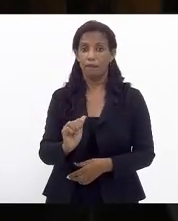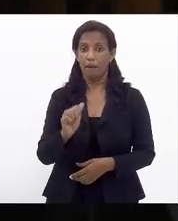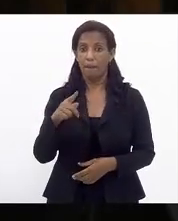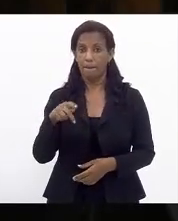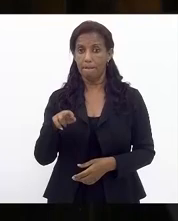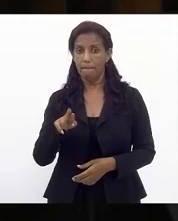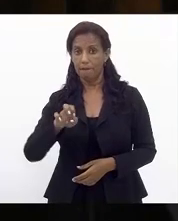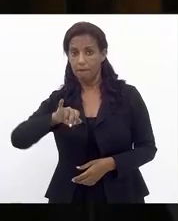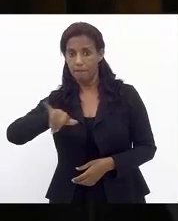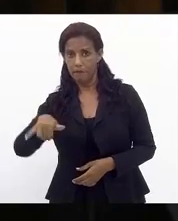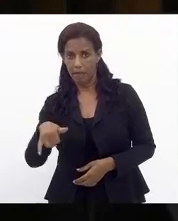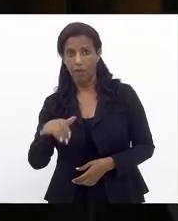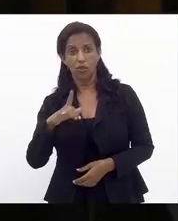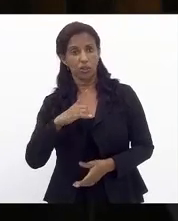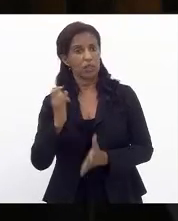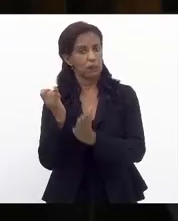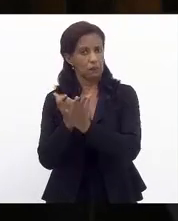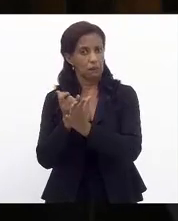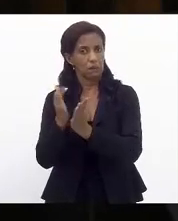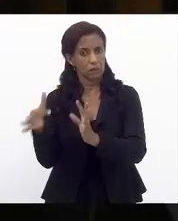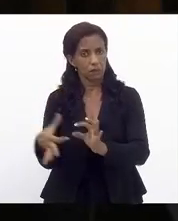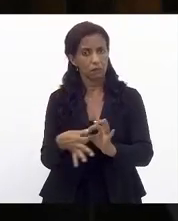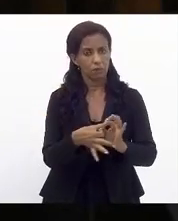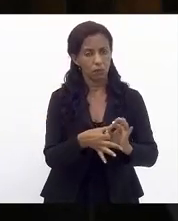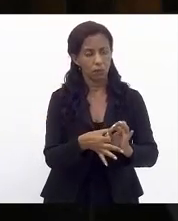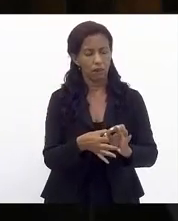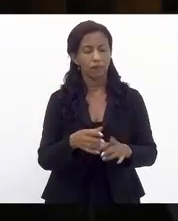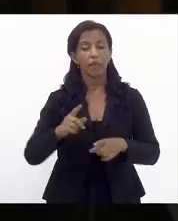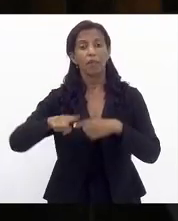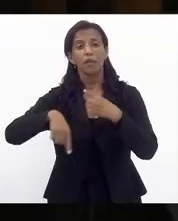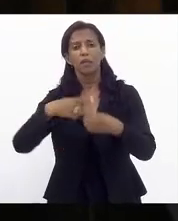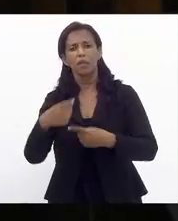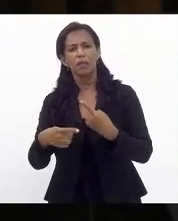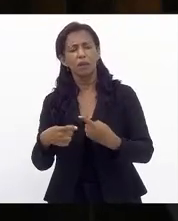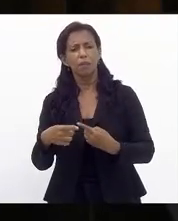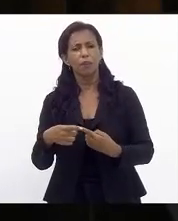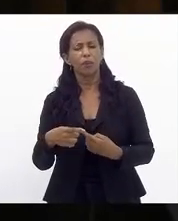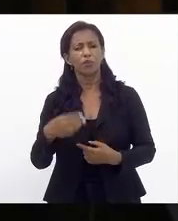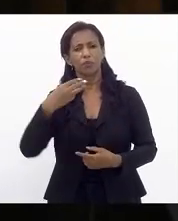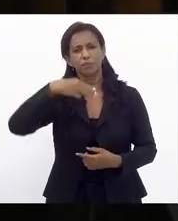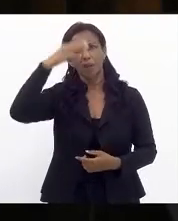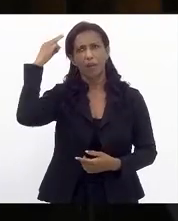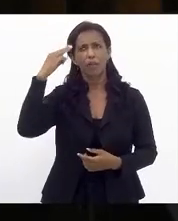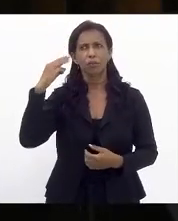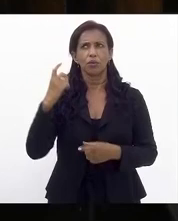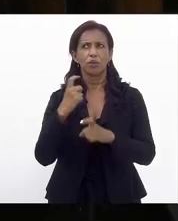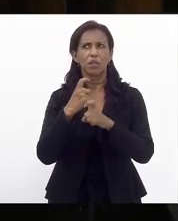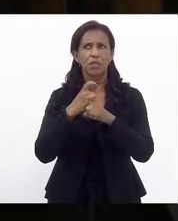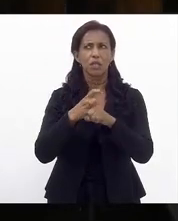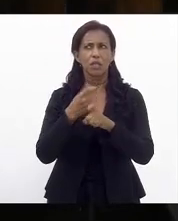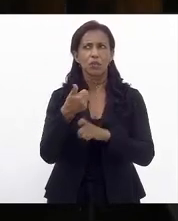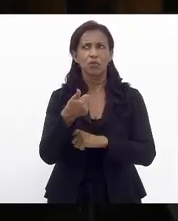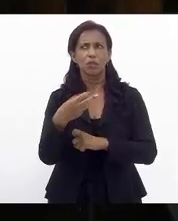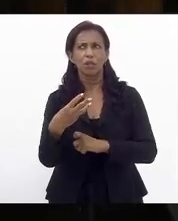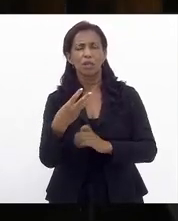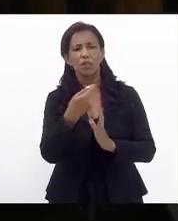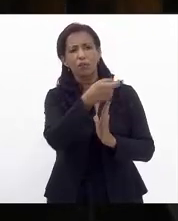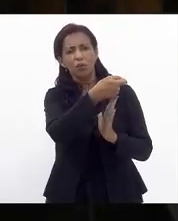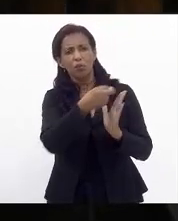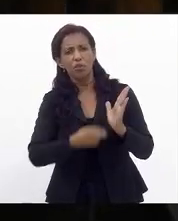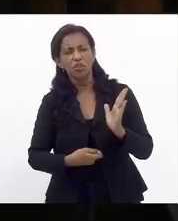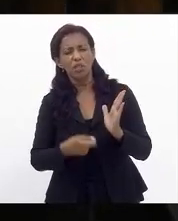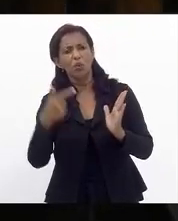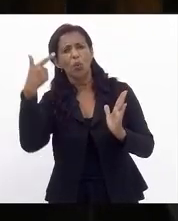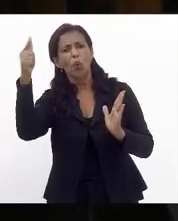receita também vinculada nos termos da convenção estadual e depois de parar mais prático no inciso 13 foram listados